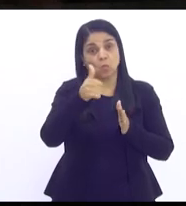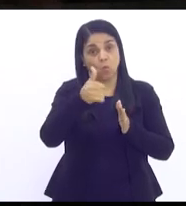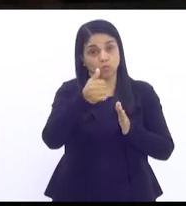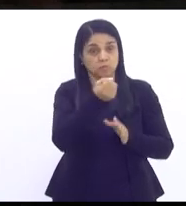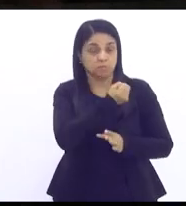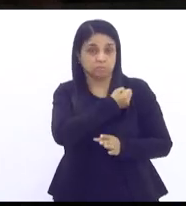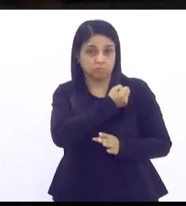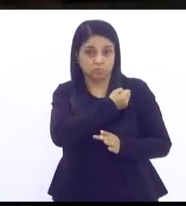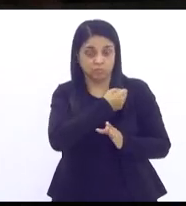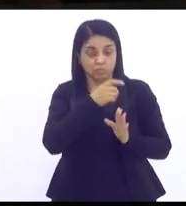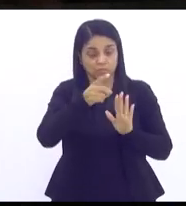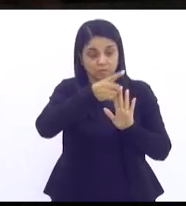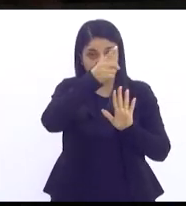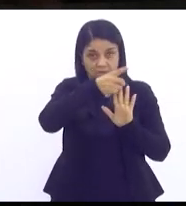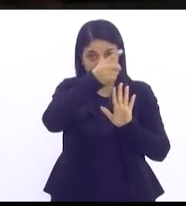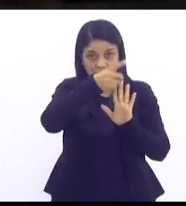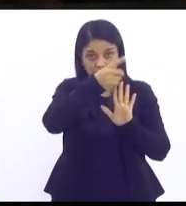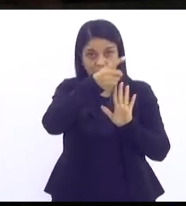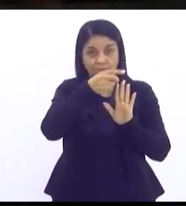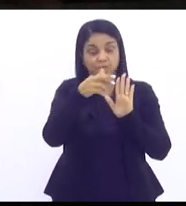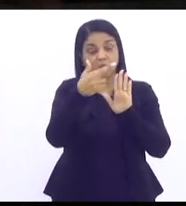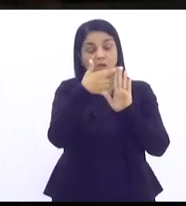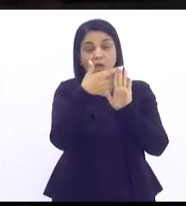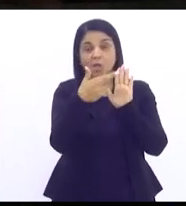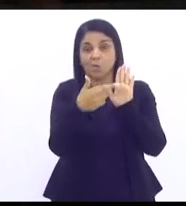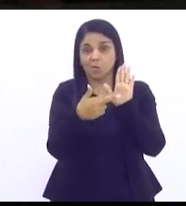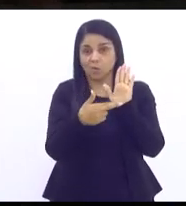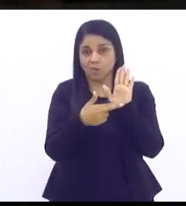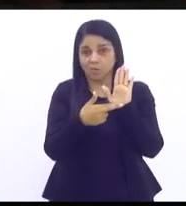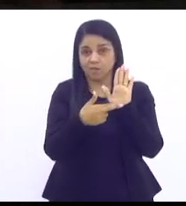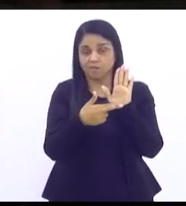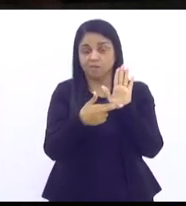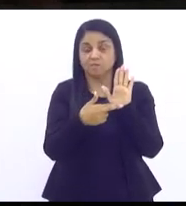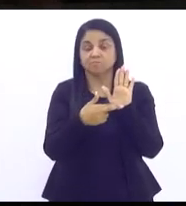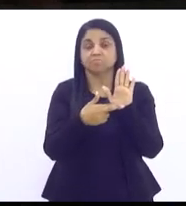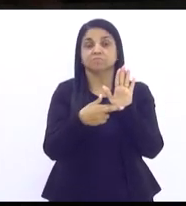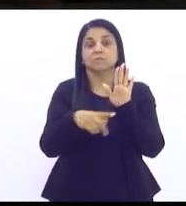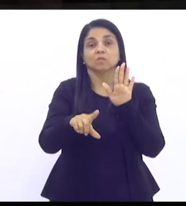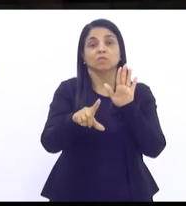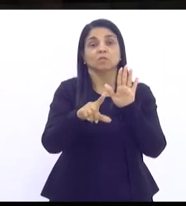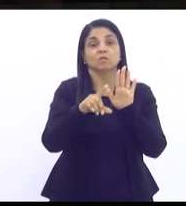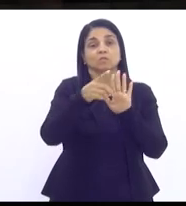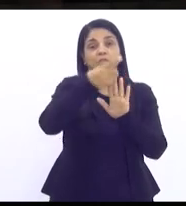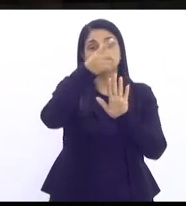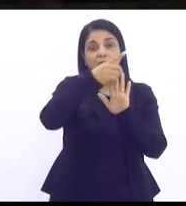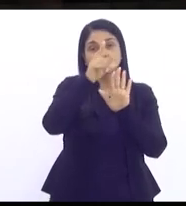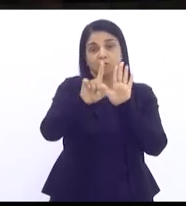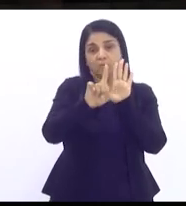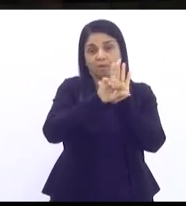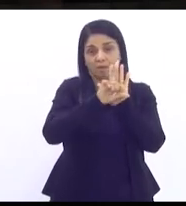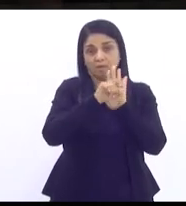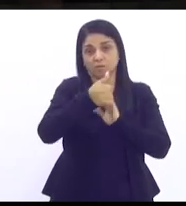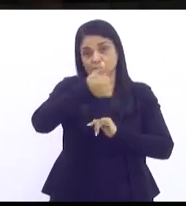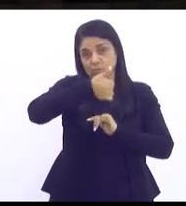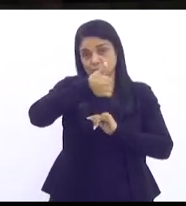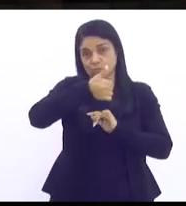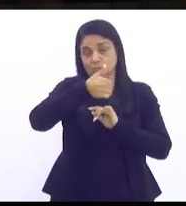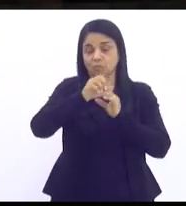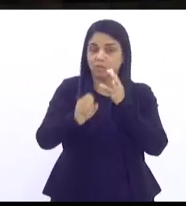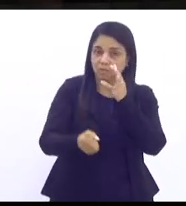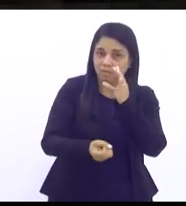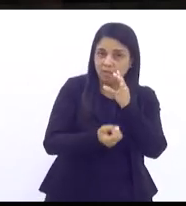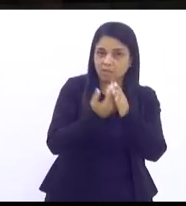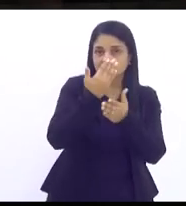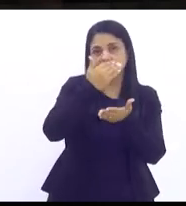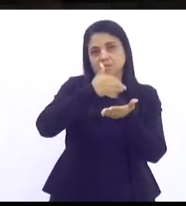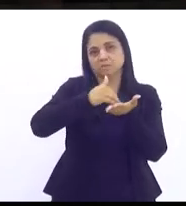meu entendimento, regulamenta o decreto-lei número 1 e cria a Secretaria